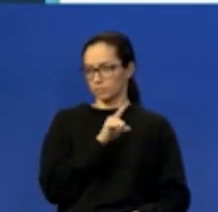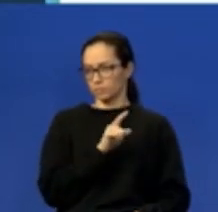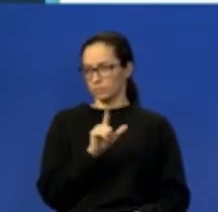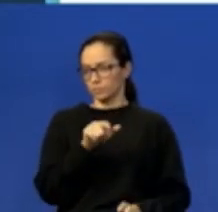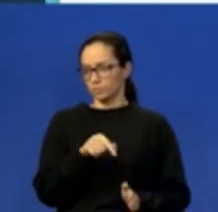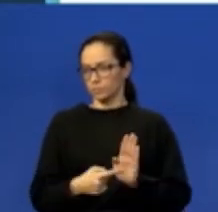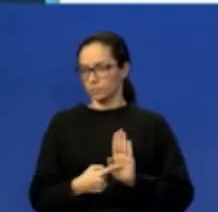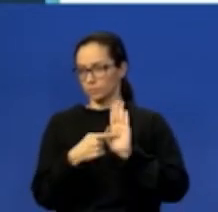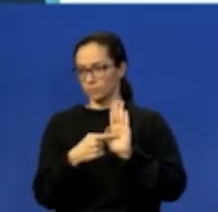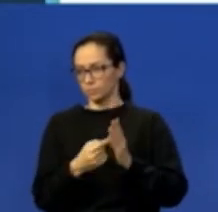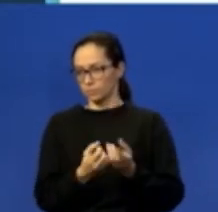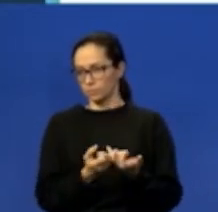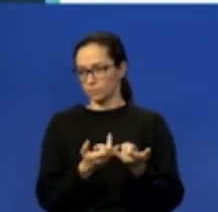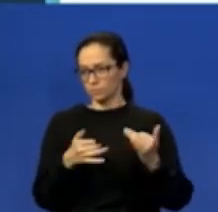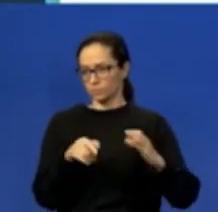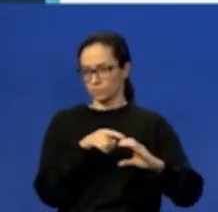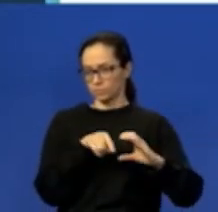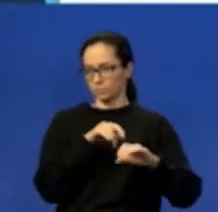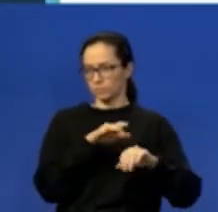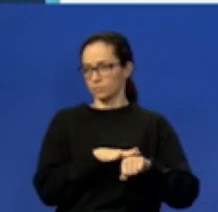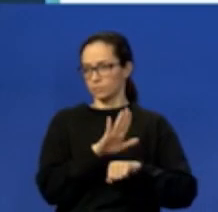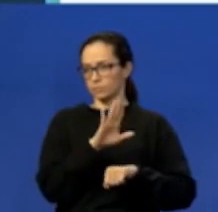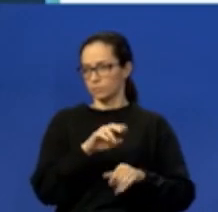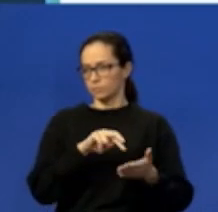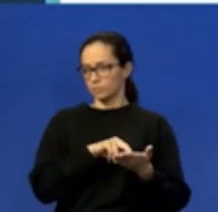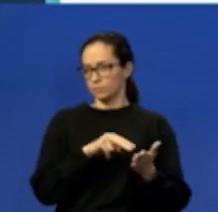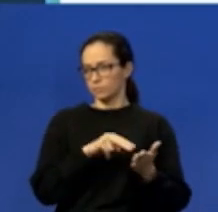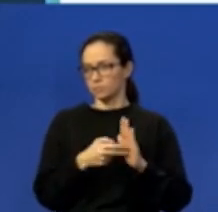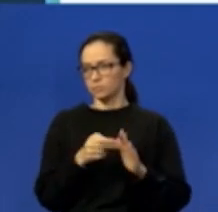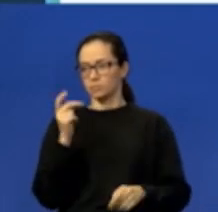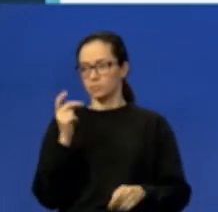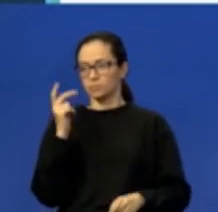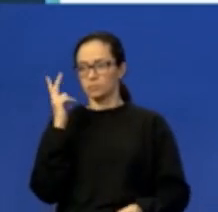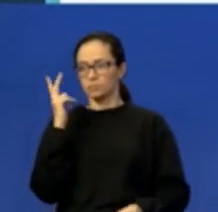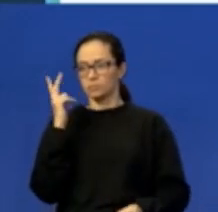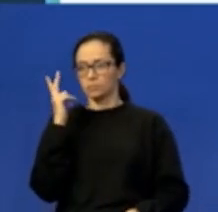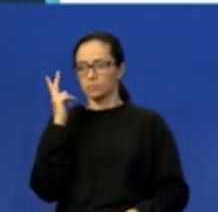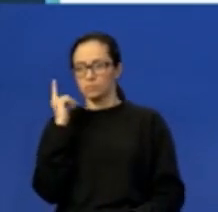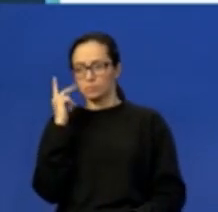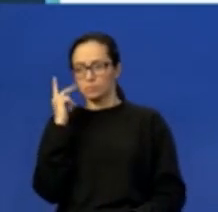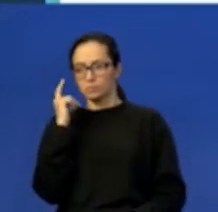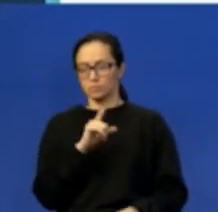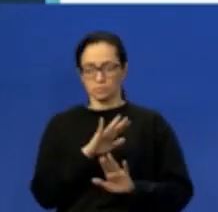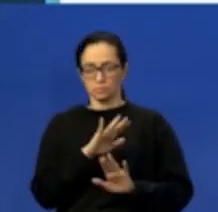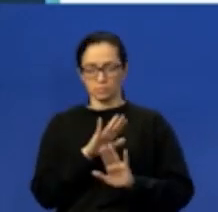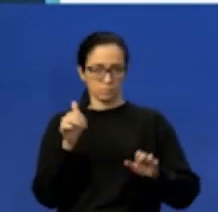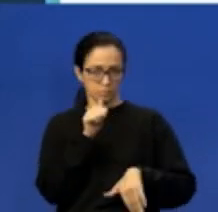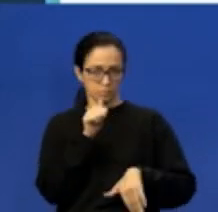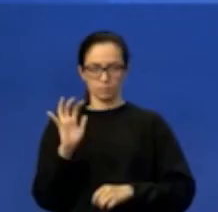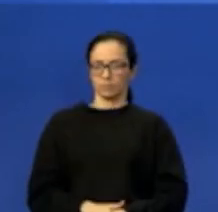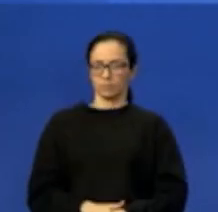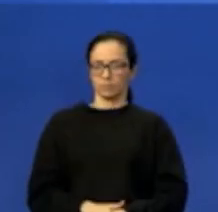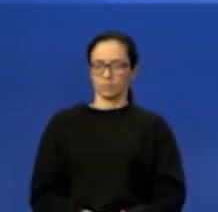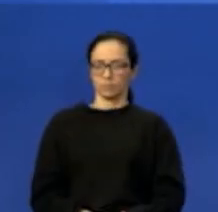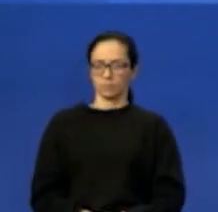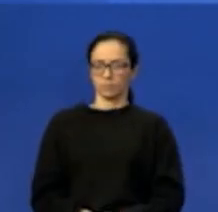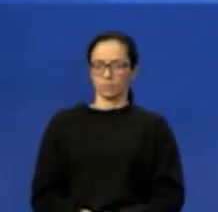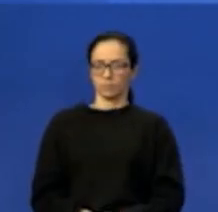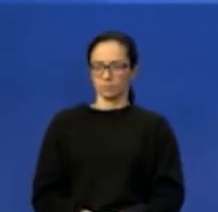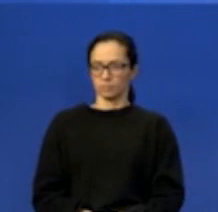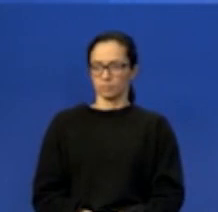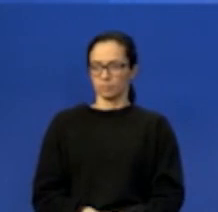A presença de numerosas células epiteliais na urina é considerada normal, principalmente em mulheres. Então, agora